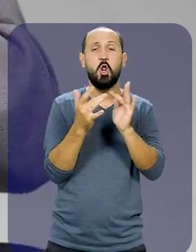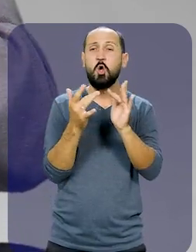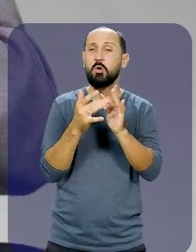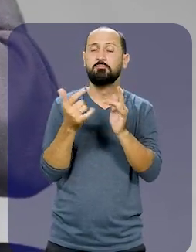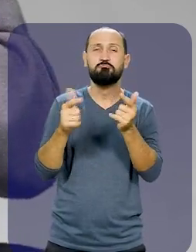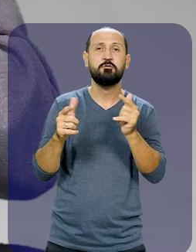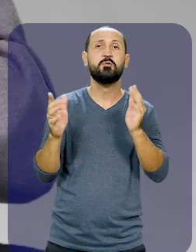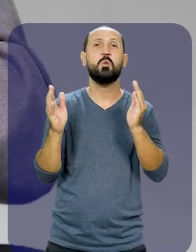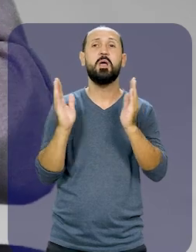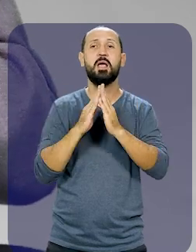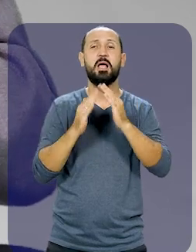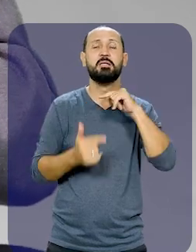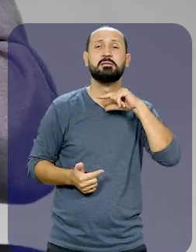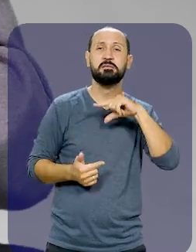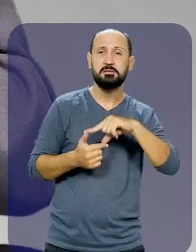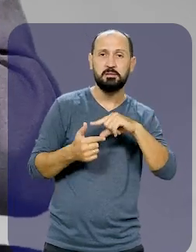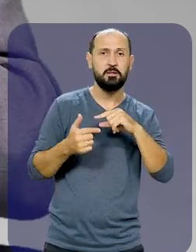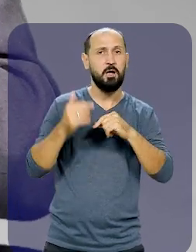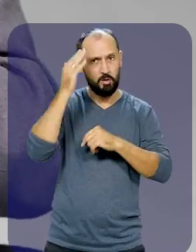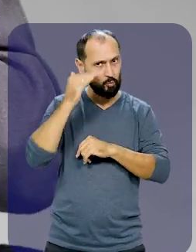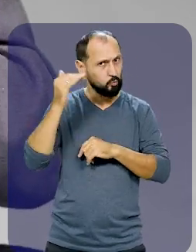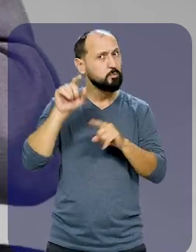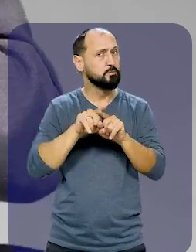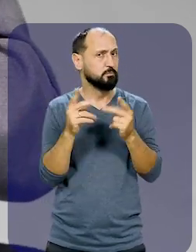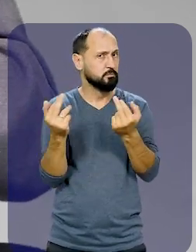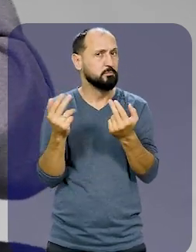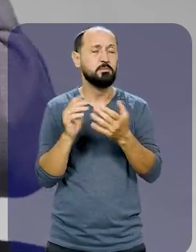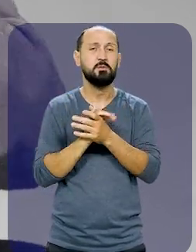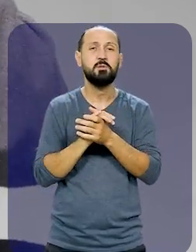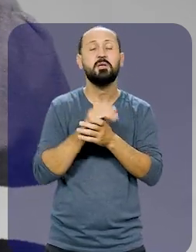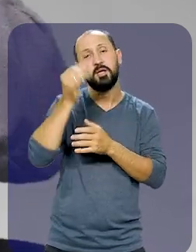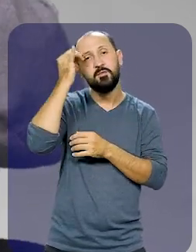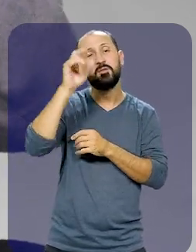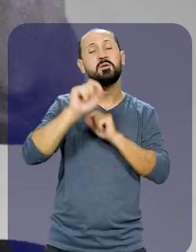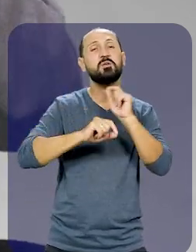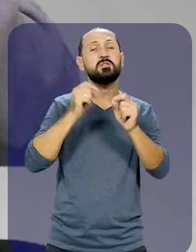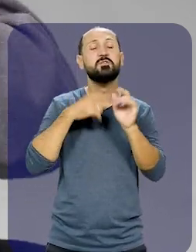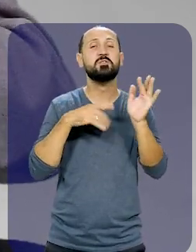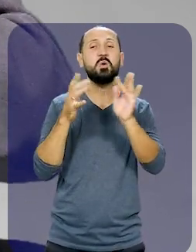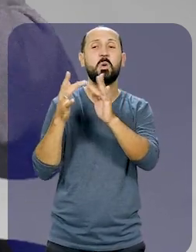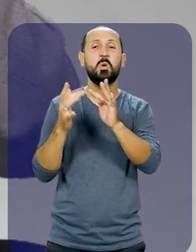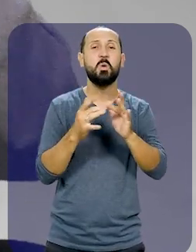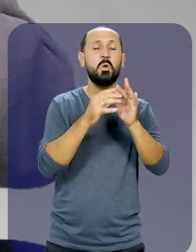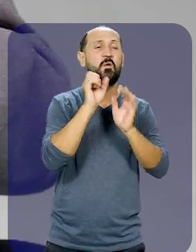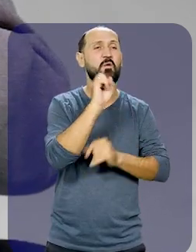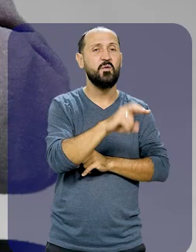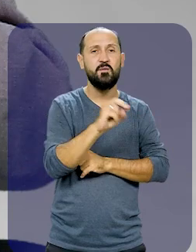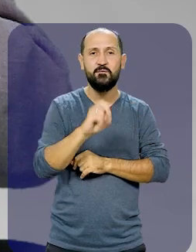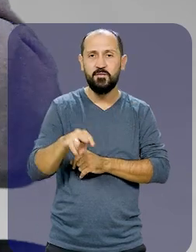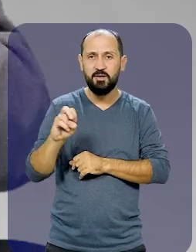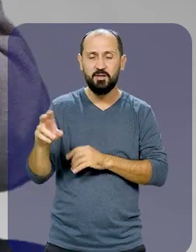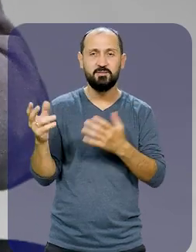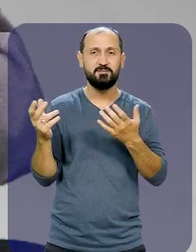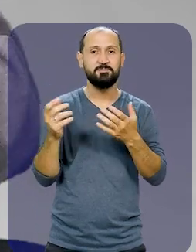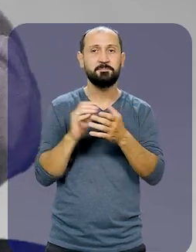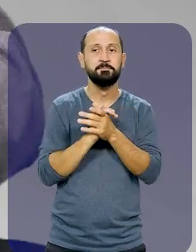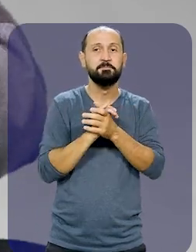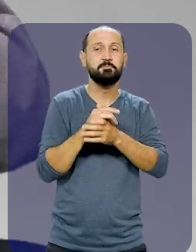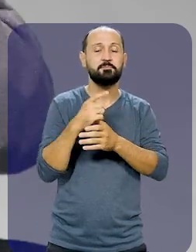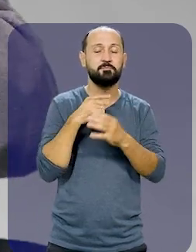escolas, presas em casa, adultos também. E isso evitou que tivesse contato com os vírus. E